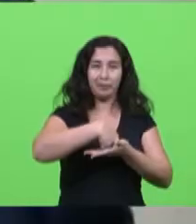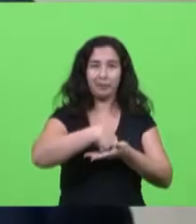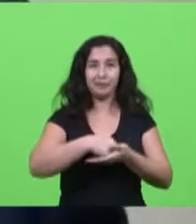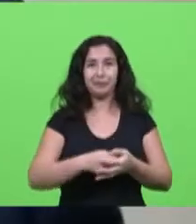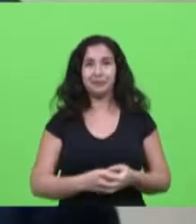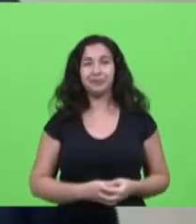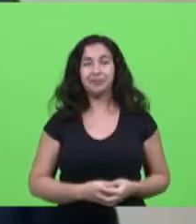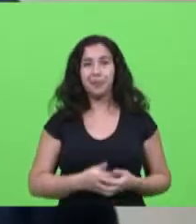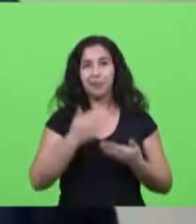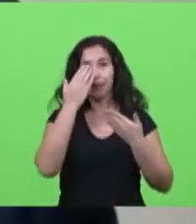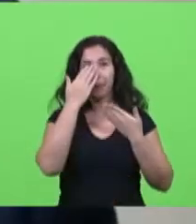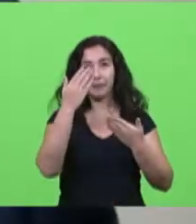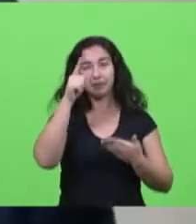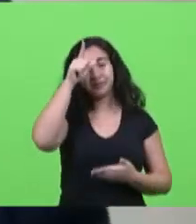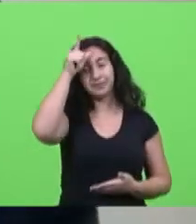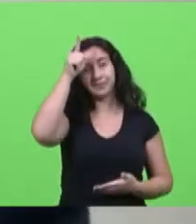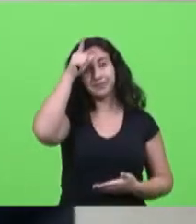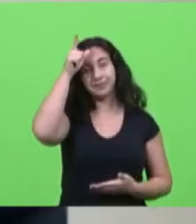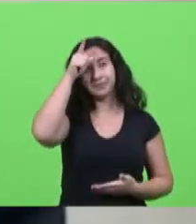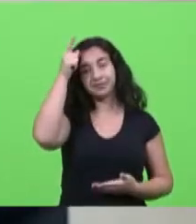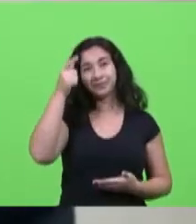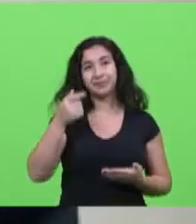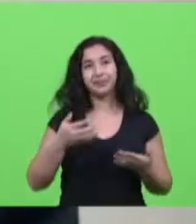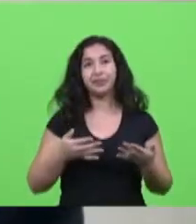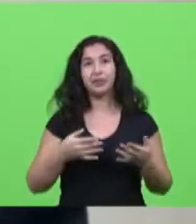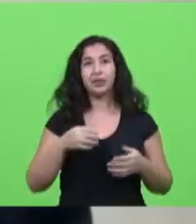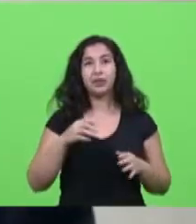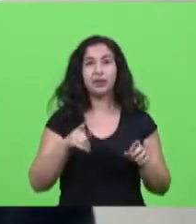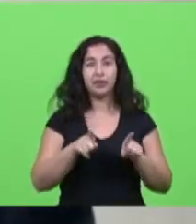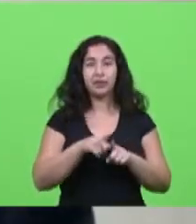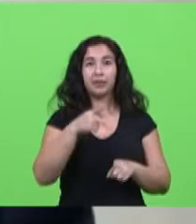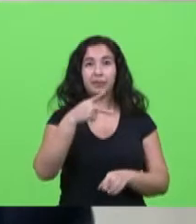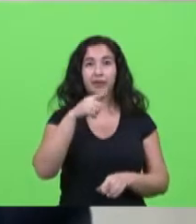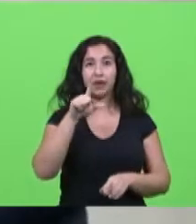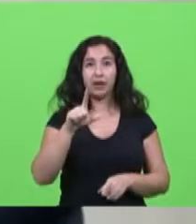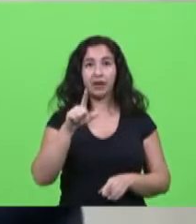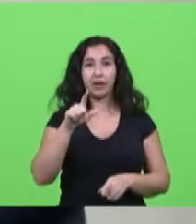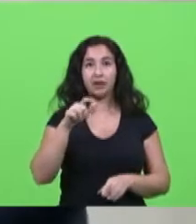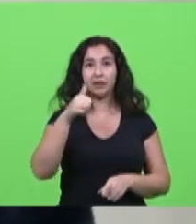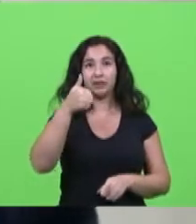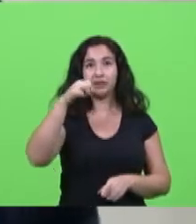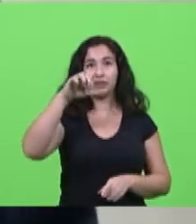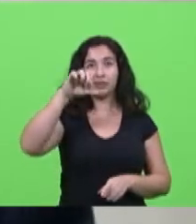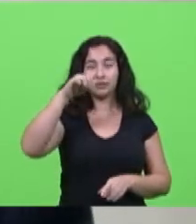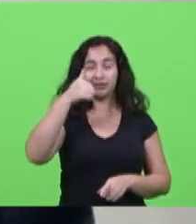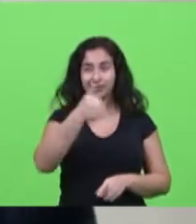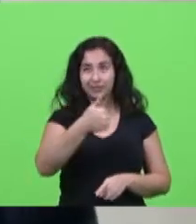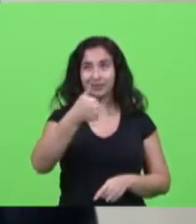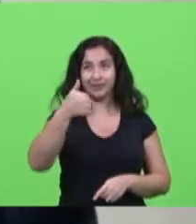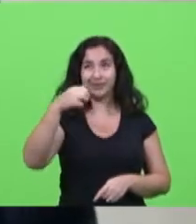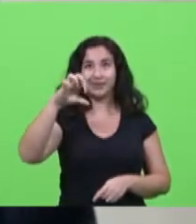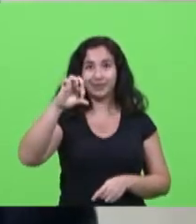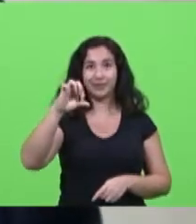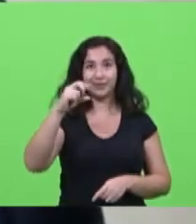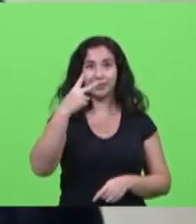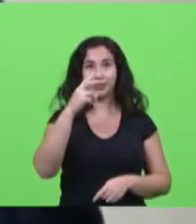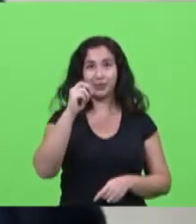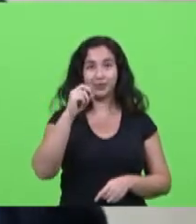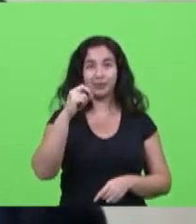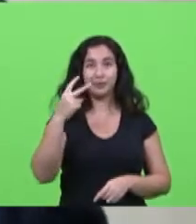Muito obrigado, deputado Sargento Lima. Ainda para discutir o PL 119/2020, tem a palavra o deputado Paulo Wessel.